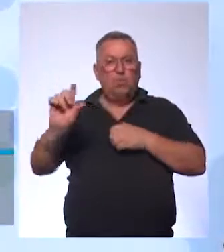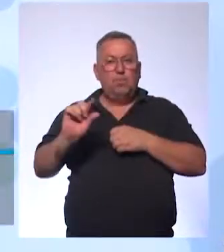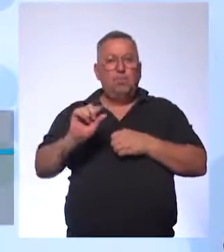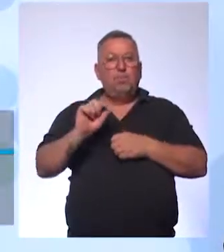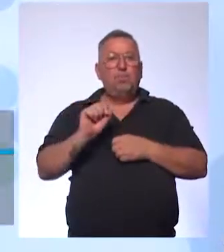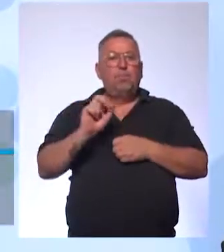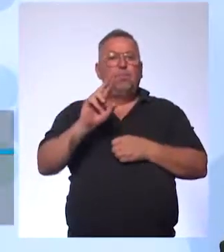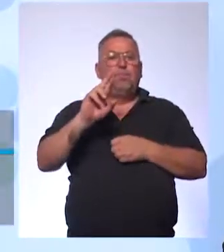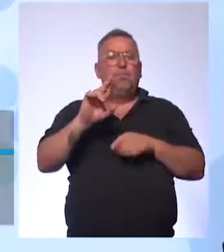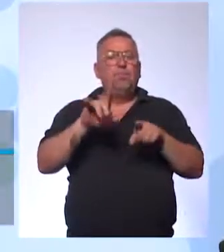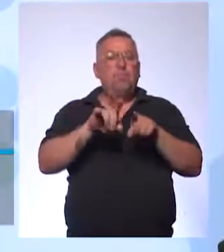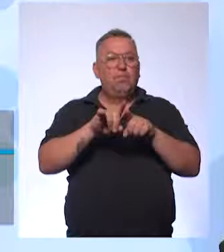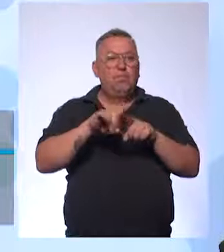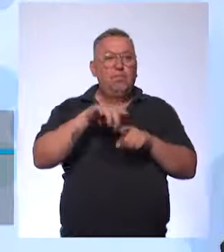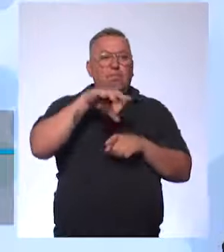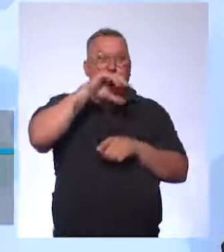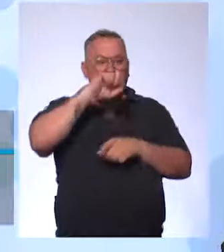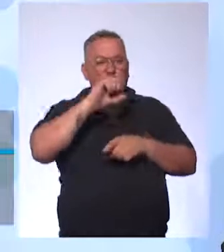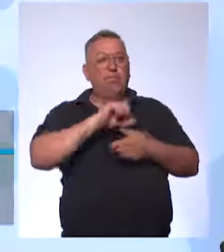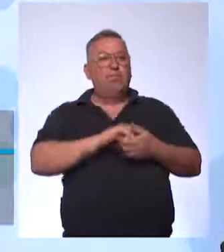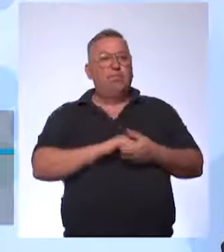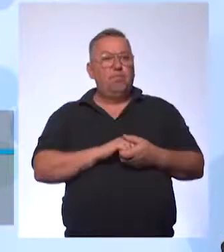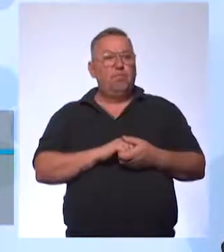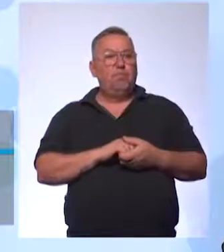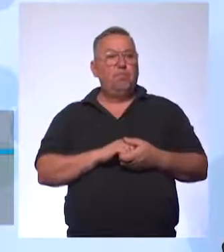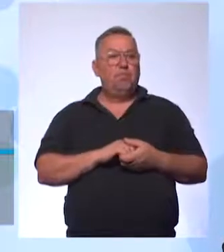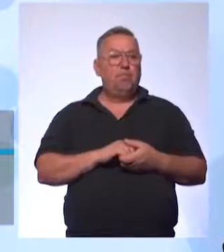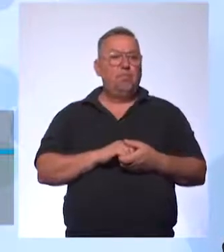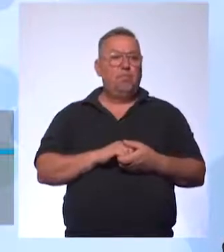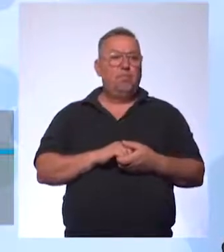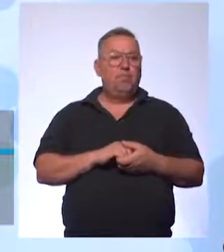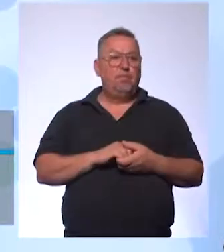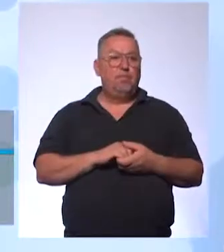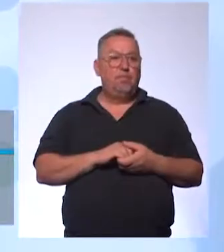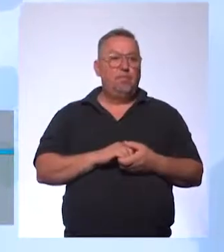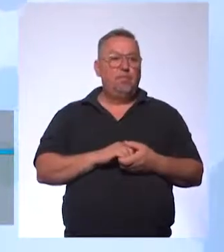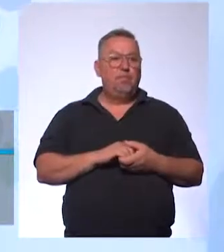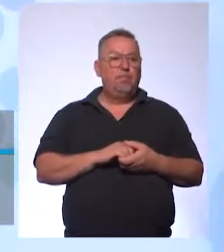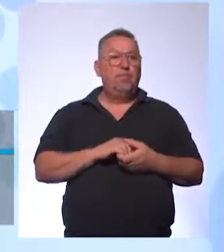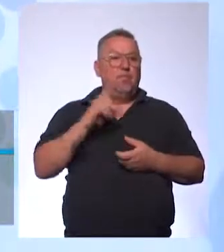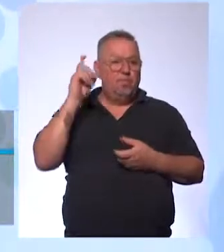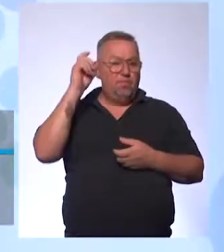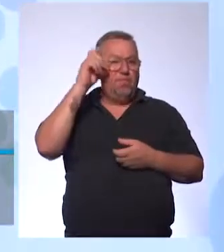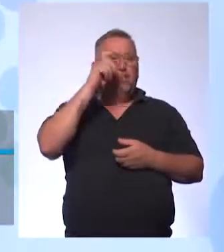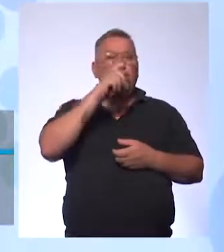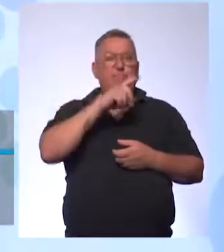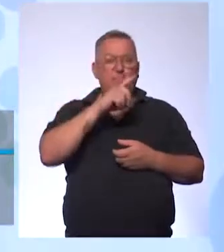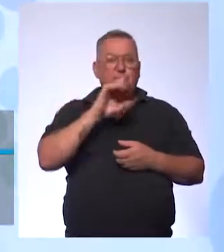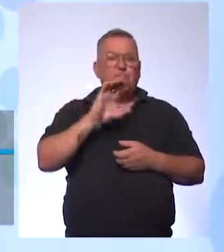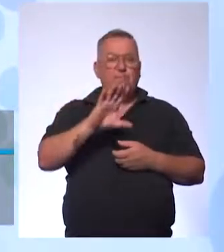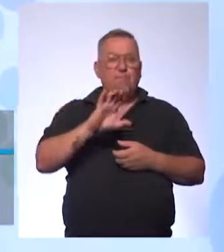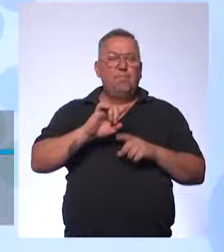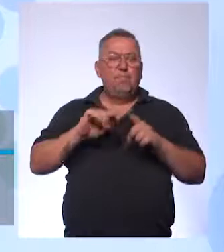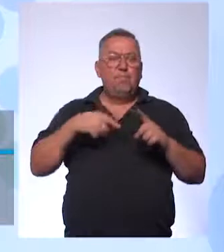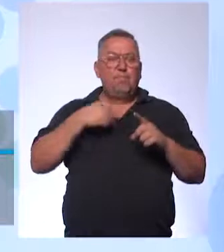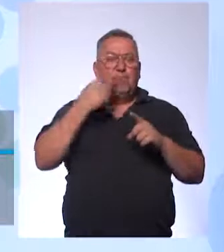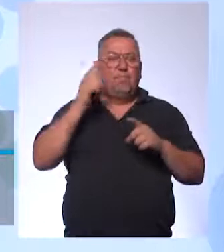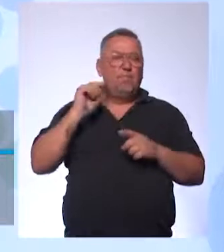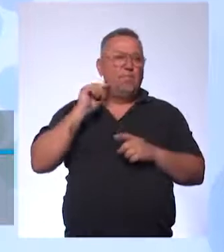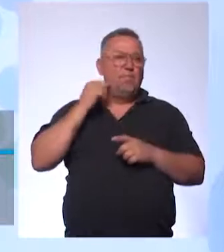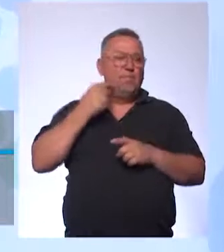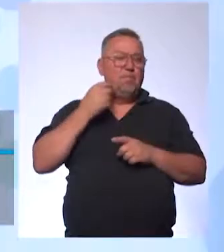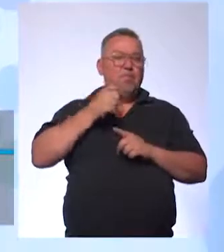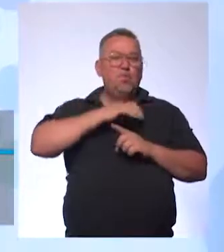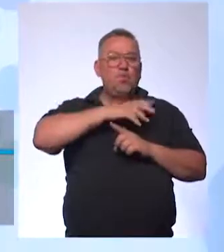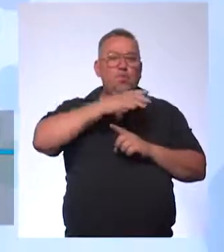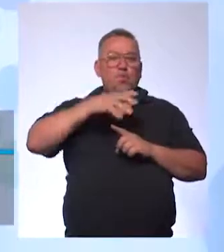até a quantidade, a taxa de oxigênio na atmosfera. Um negócio complicado para a gente. Né? Então, sem falar da poluição da